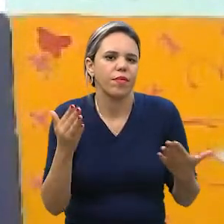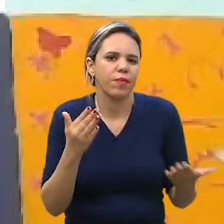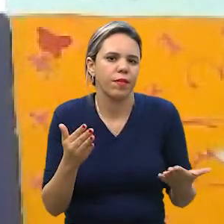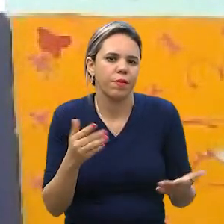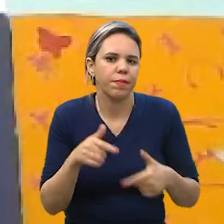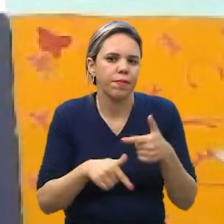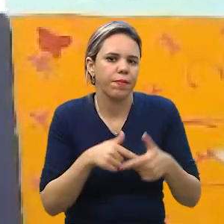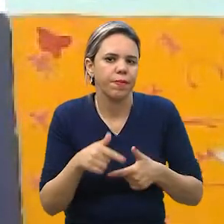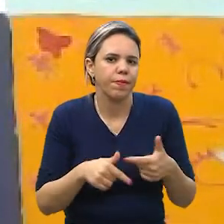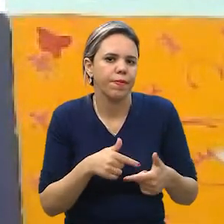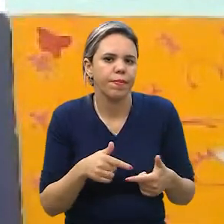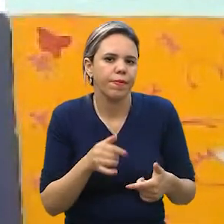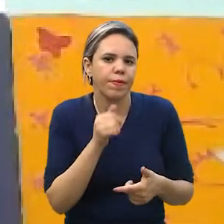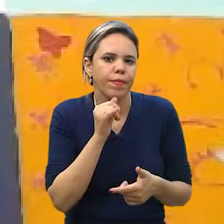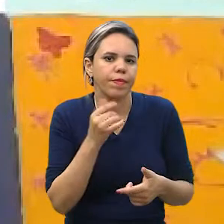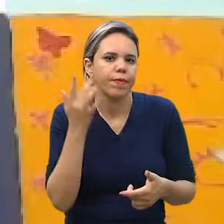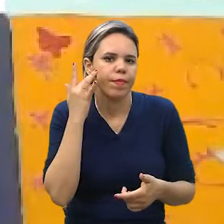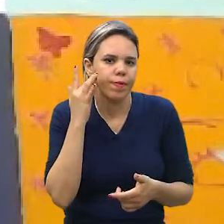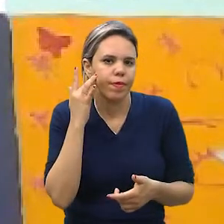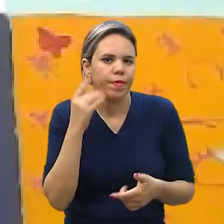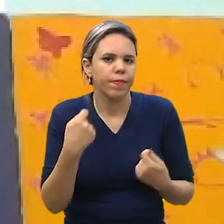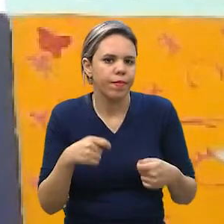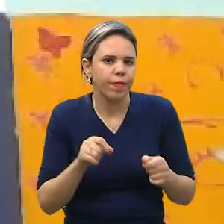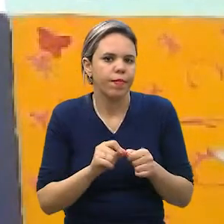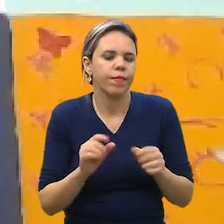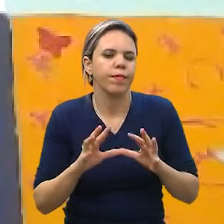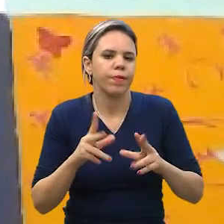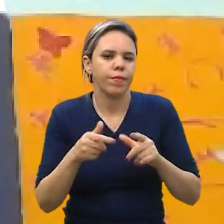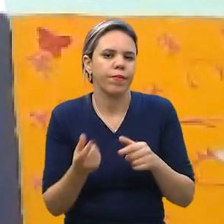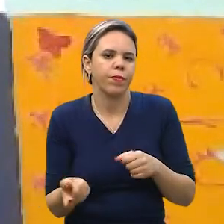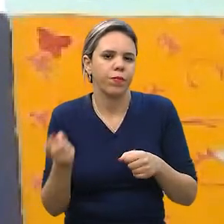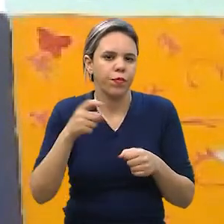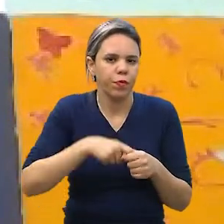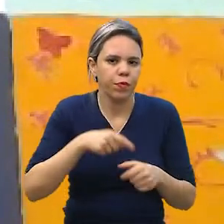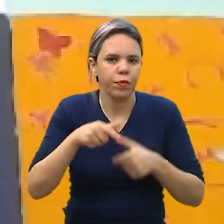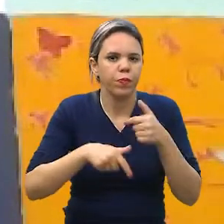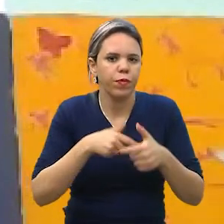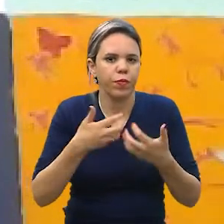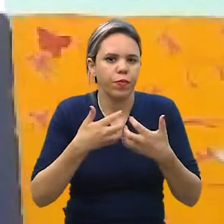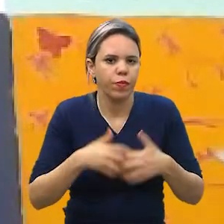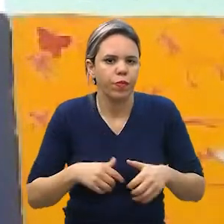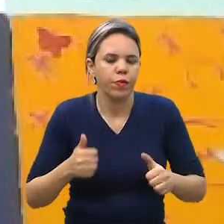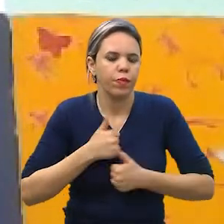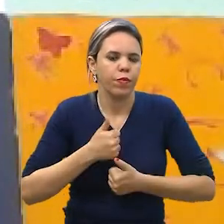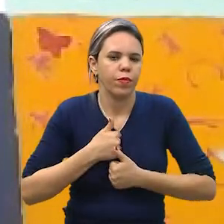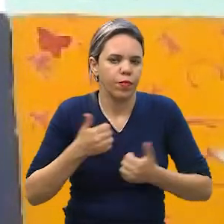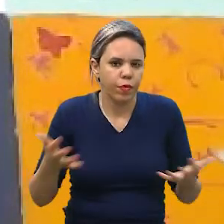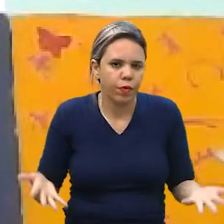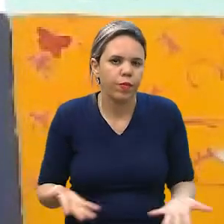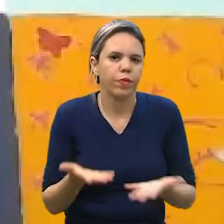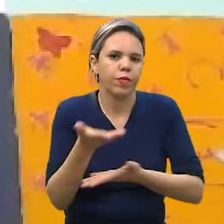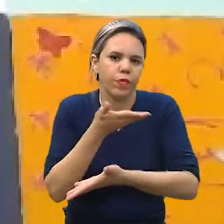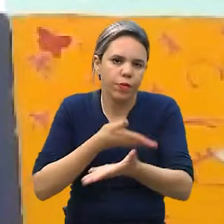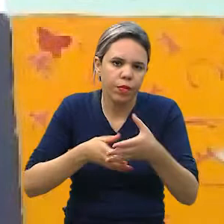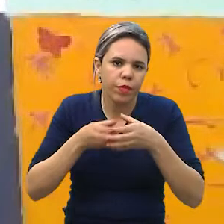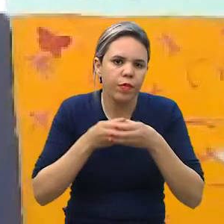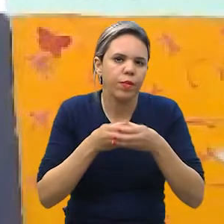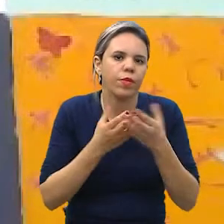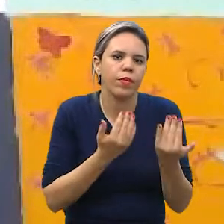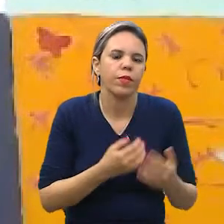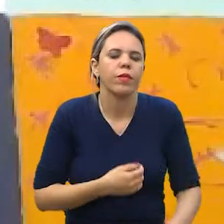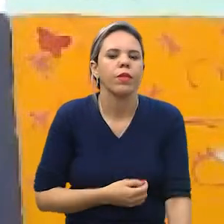relação ao trabalho. Então, acho que a gente vai ter que fazer toda uma retomada de trabalho, de autoestima, de convivência